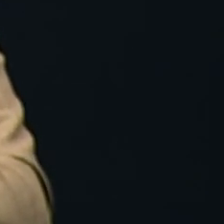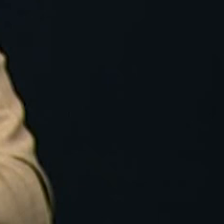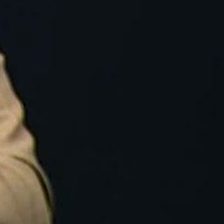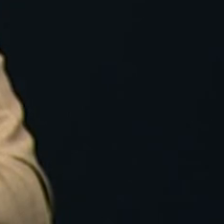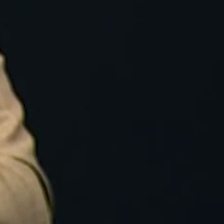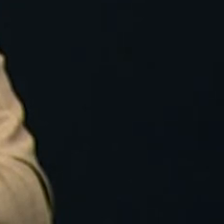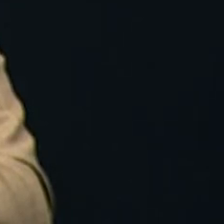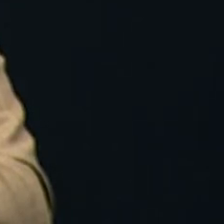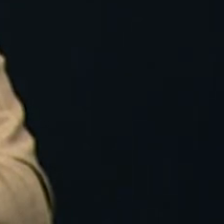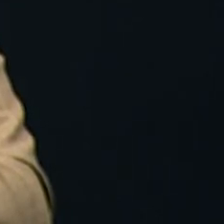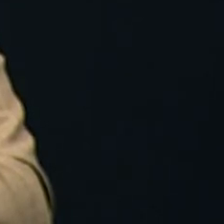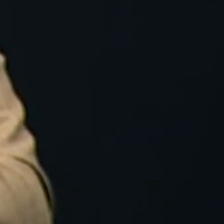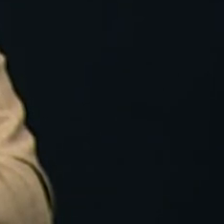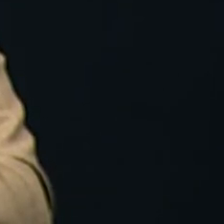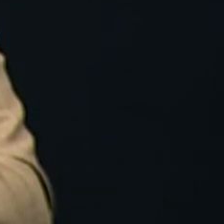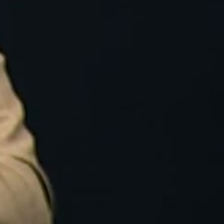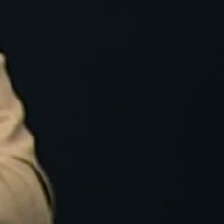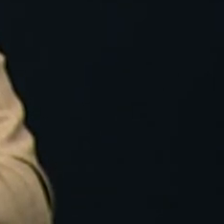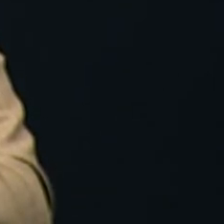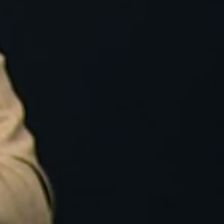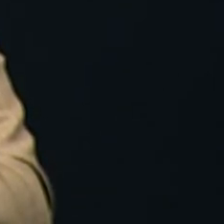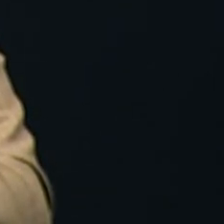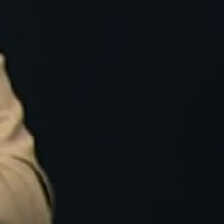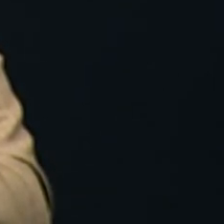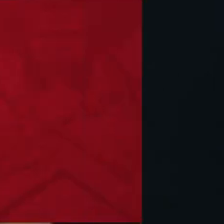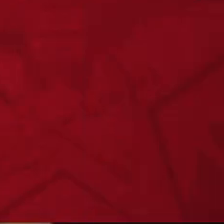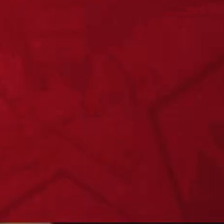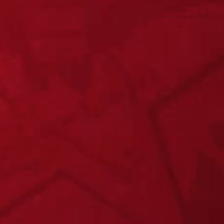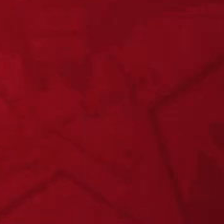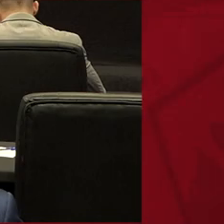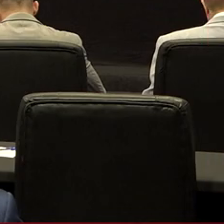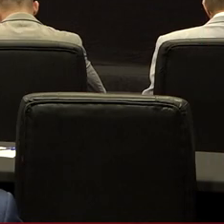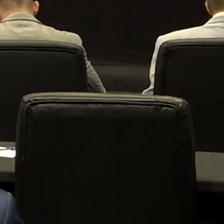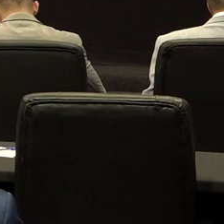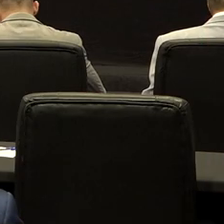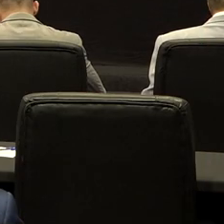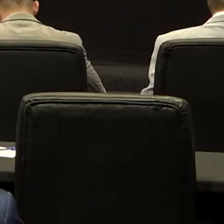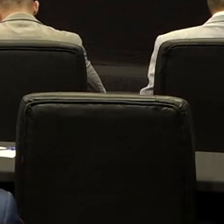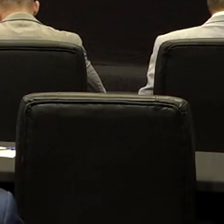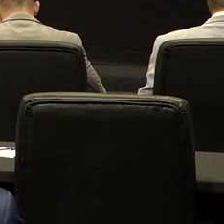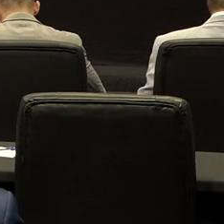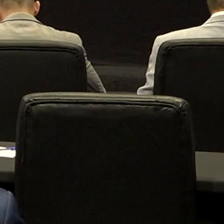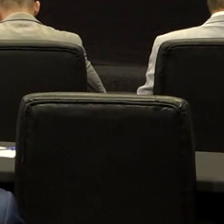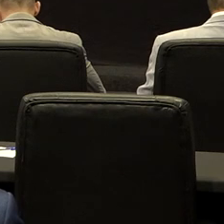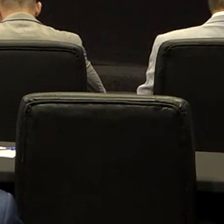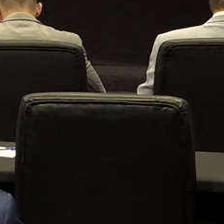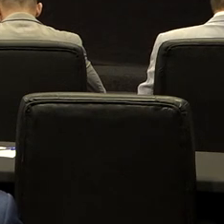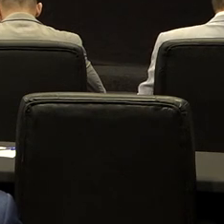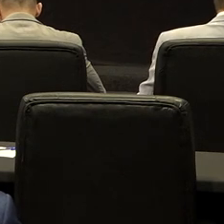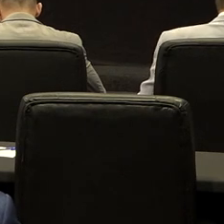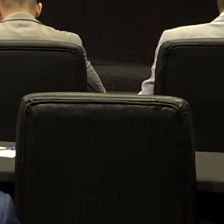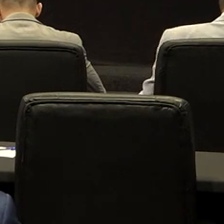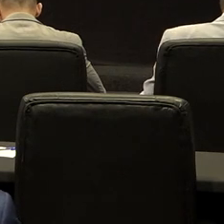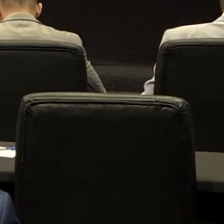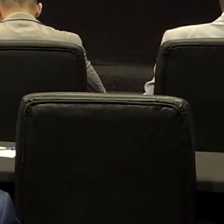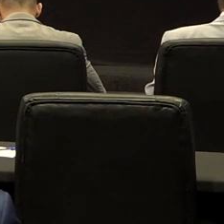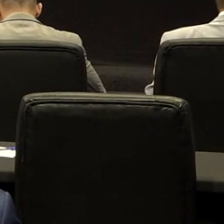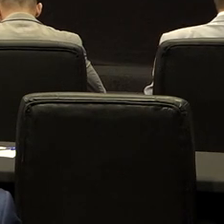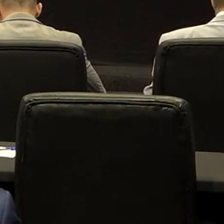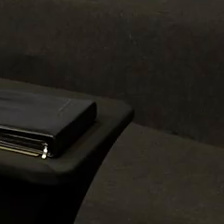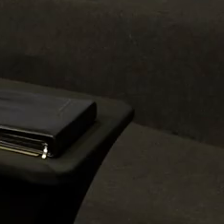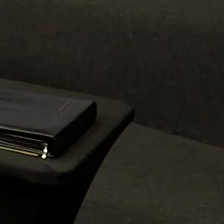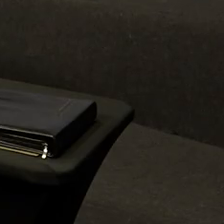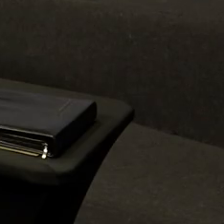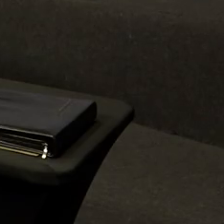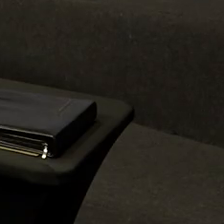efetivamente as atividades das nossas bancadas regionais. A dinâmica das sessões regionais é um pouco